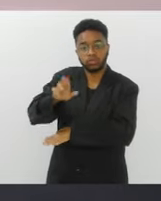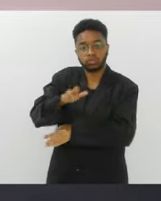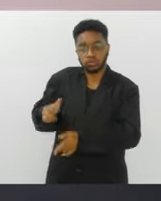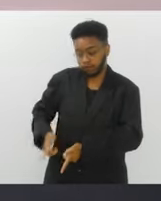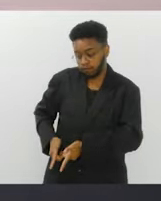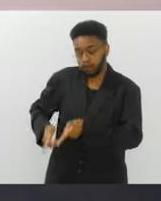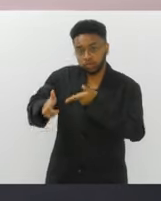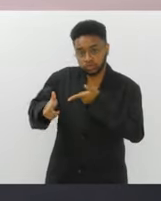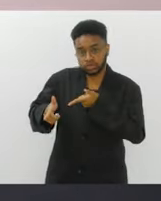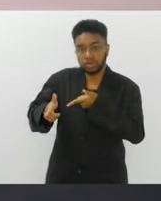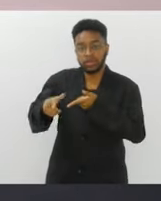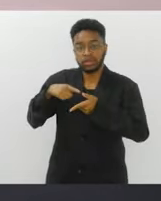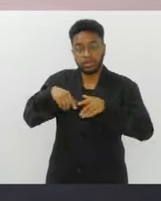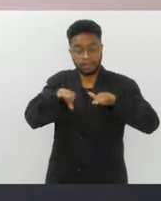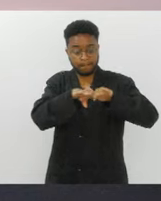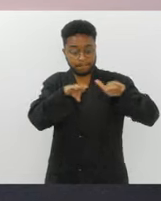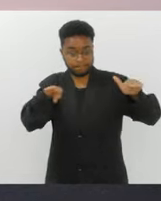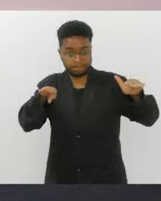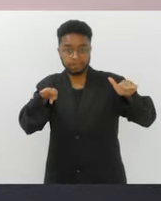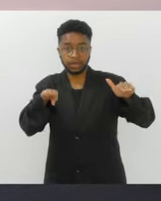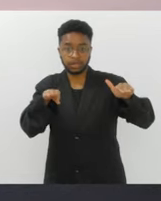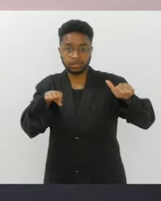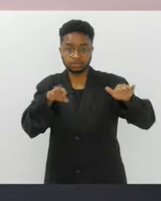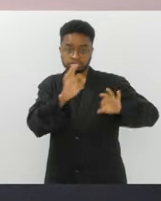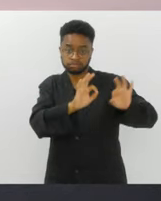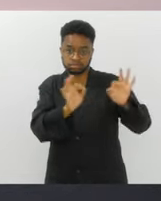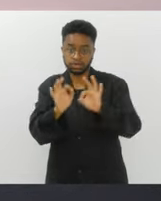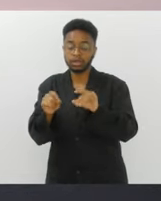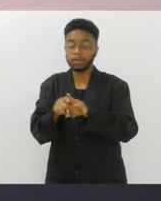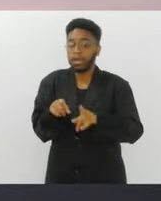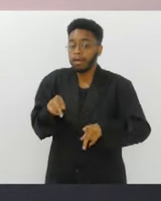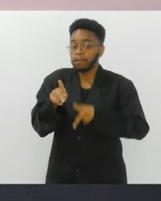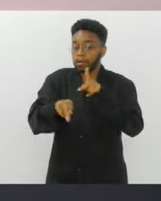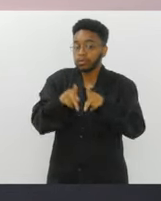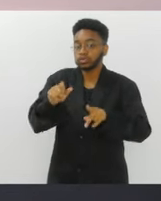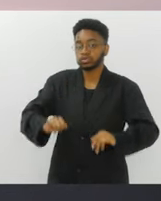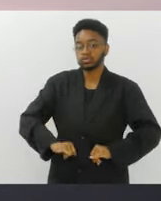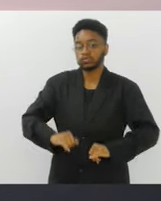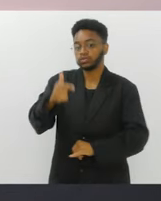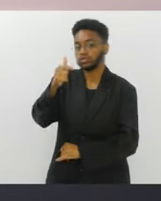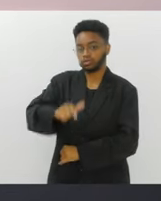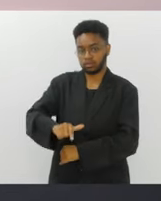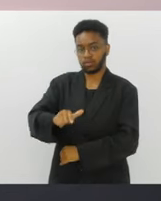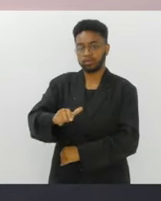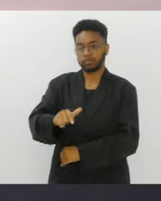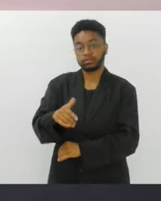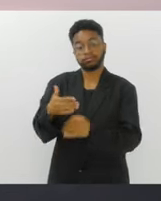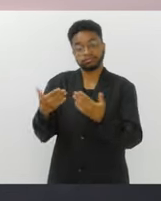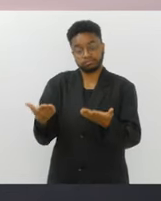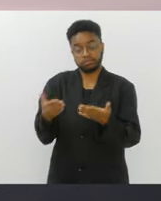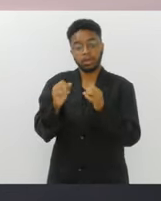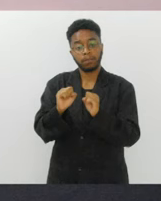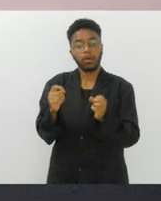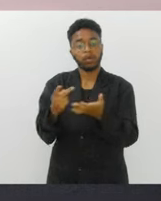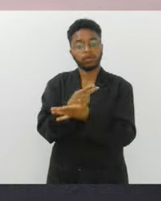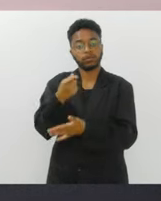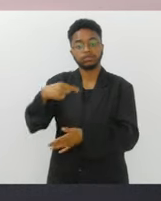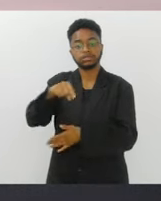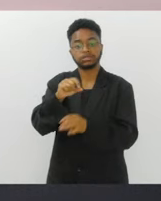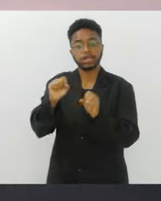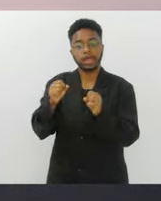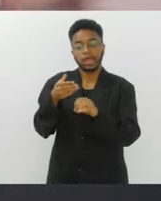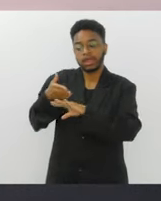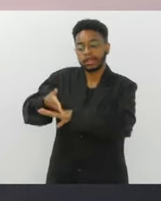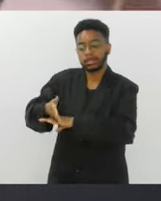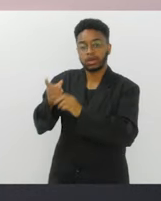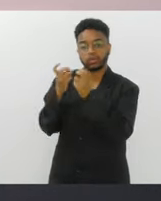aparecendo naquela mesa de alvenaria, e o povo sofrendo mais uma vez. É arriscado vocês pegarem o trem lá